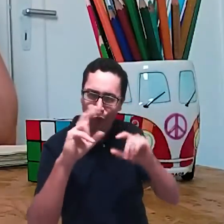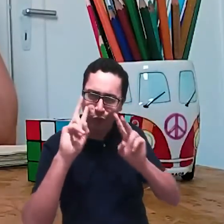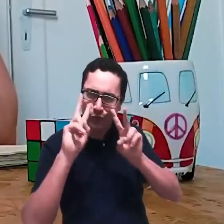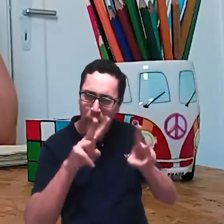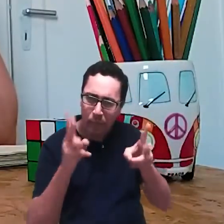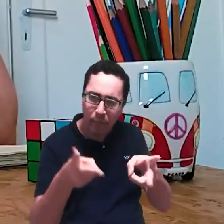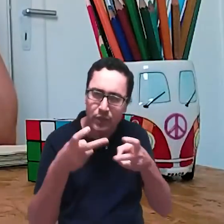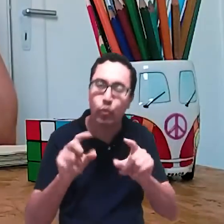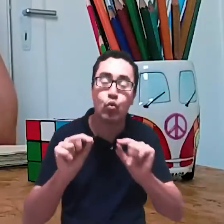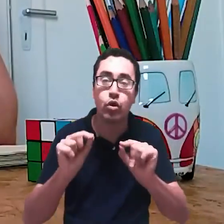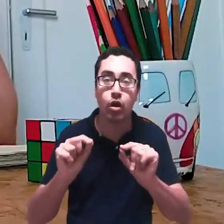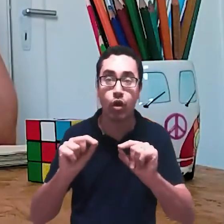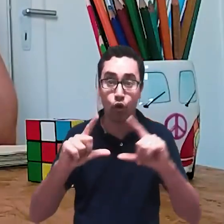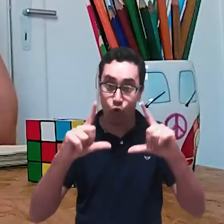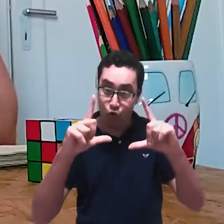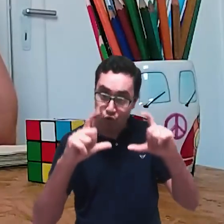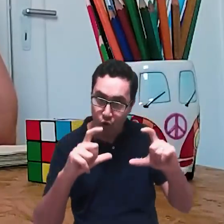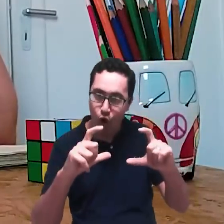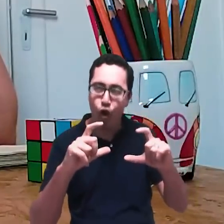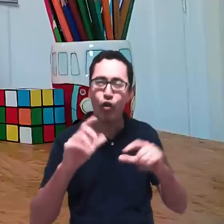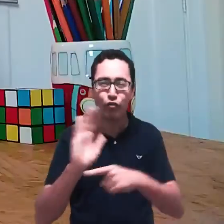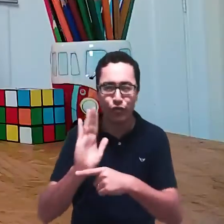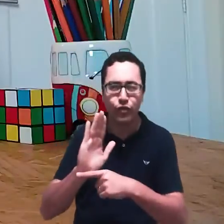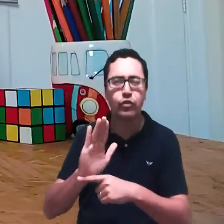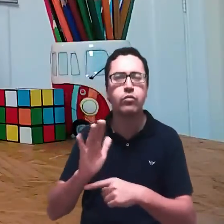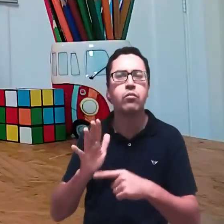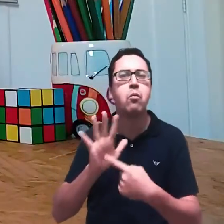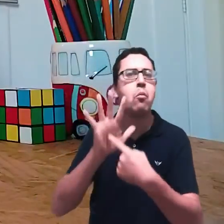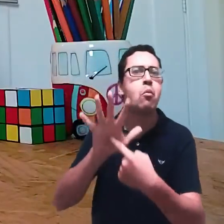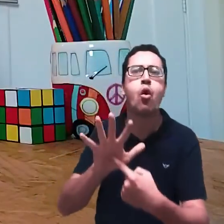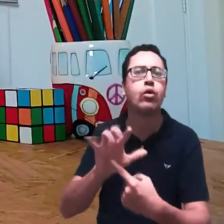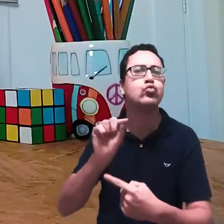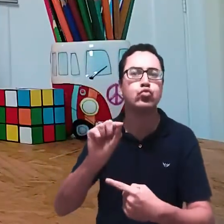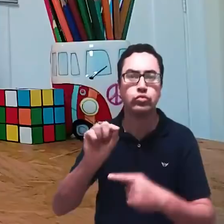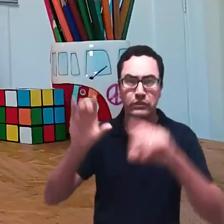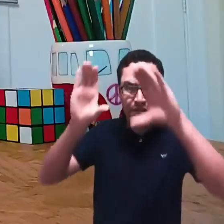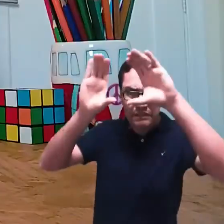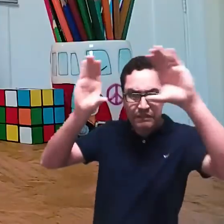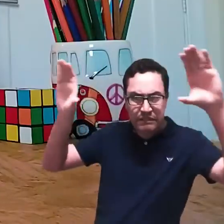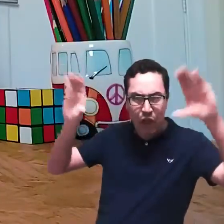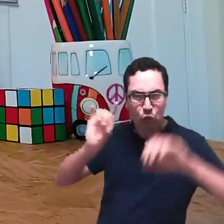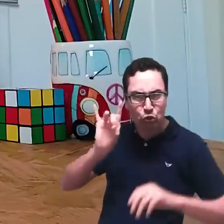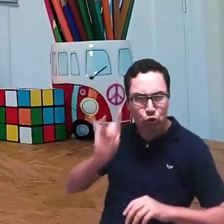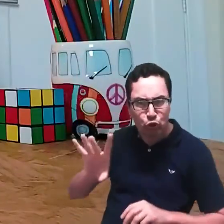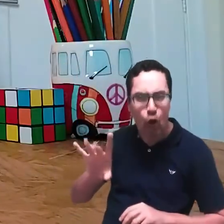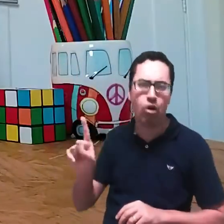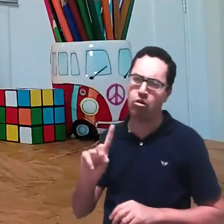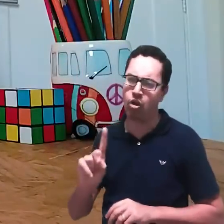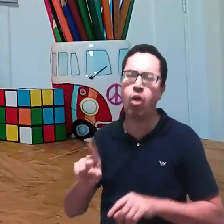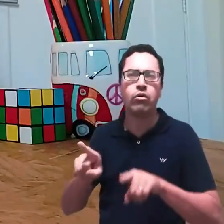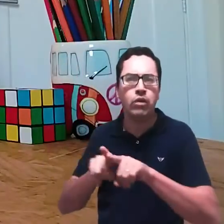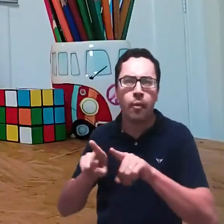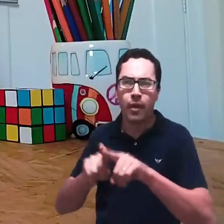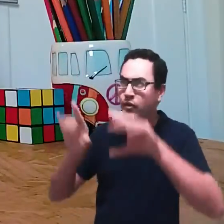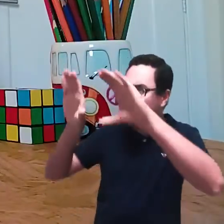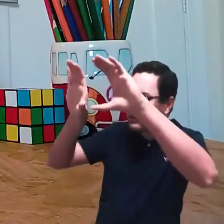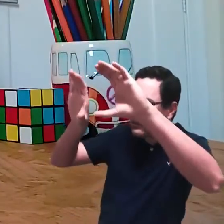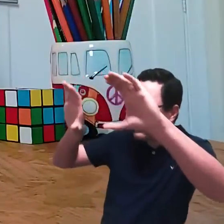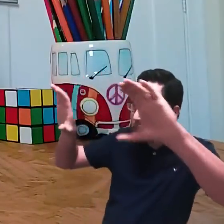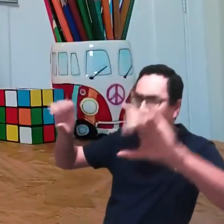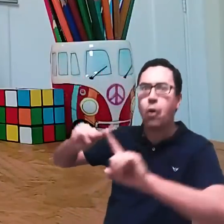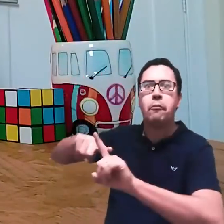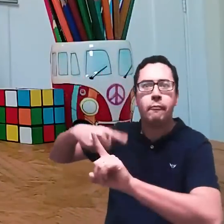céu? Aparecia também a paisagem? Prédios, árvores, casas,